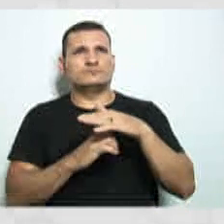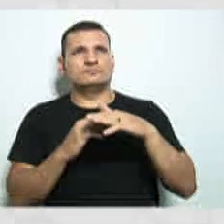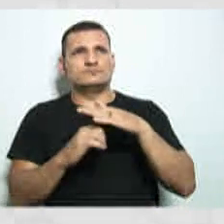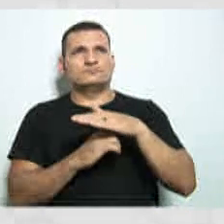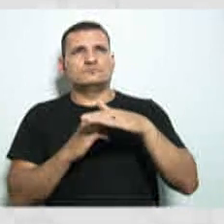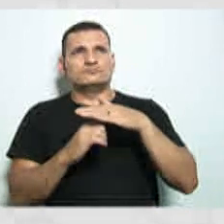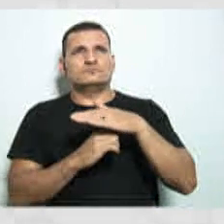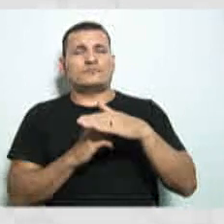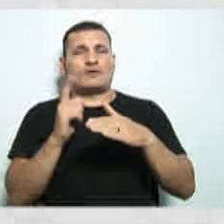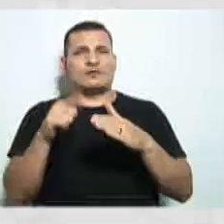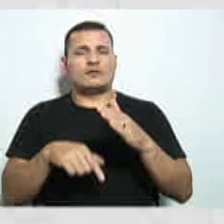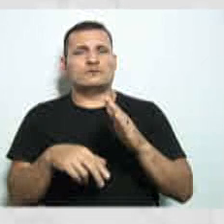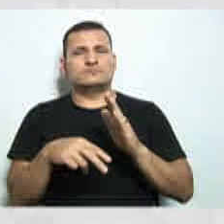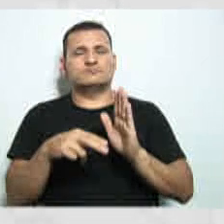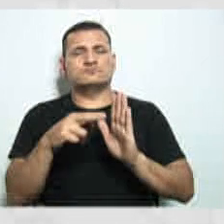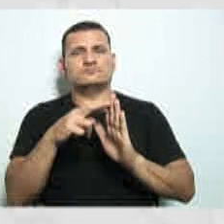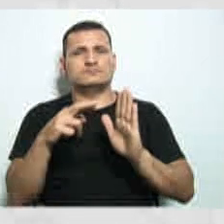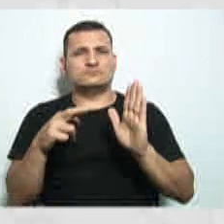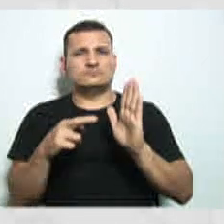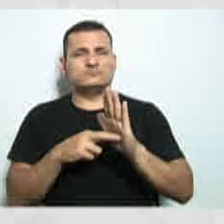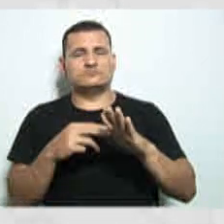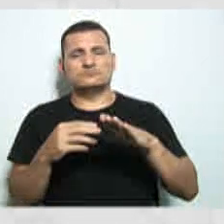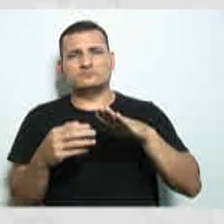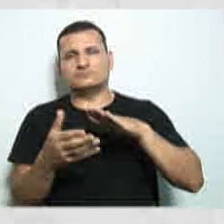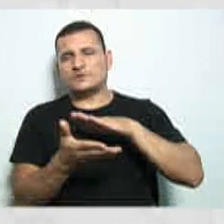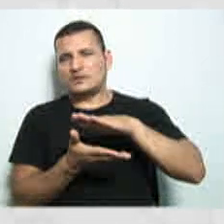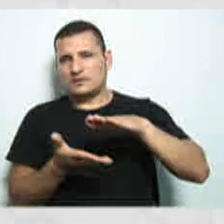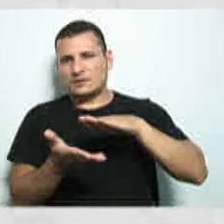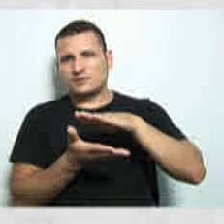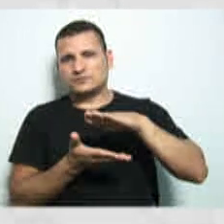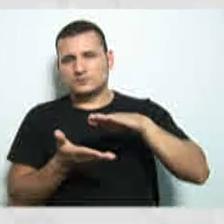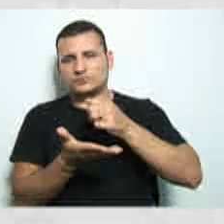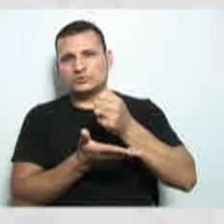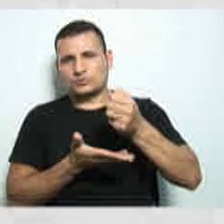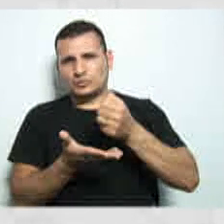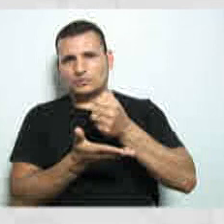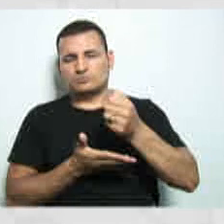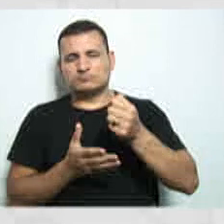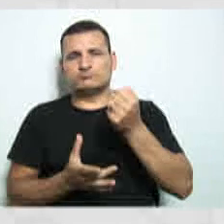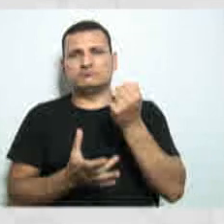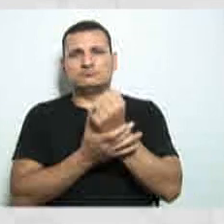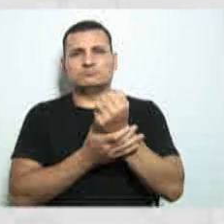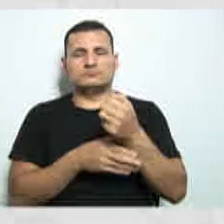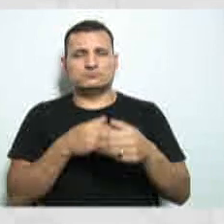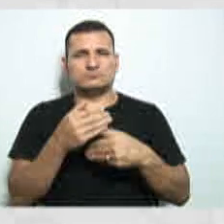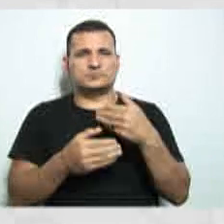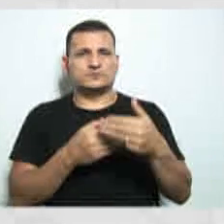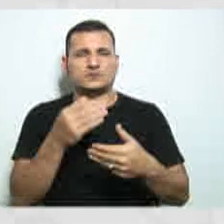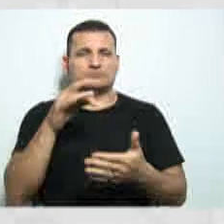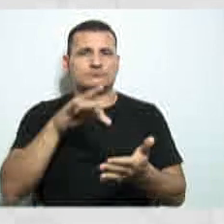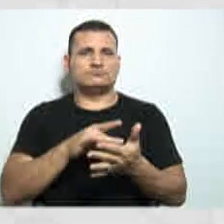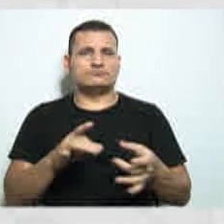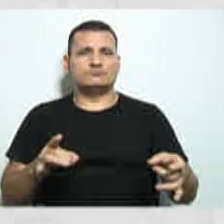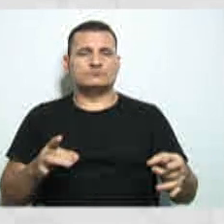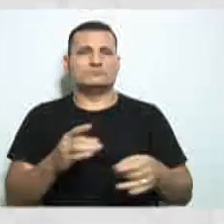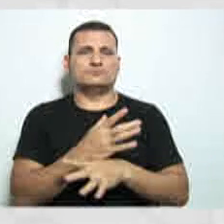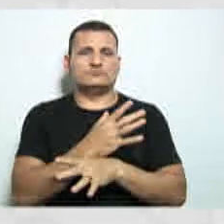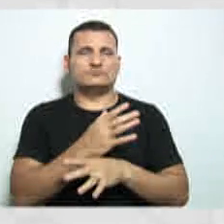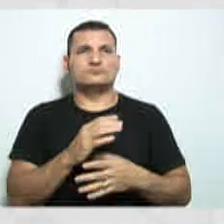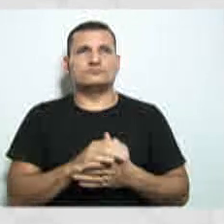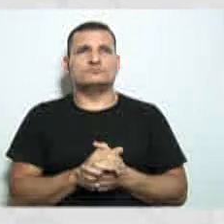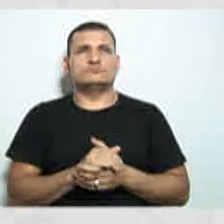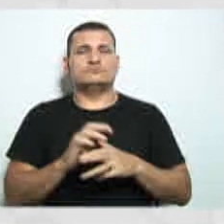são requisitos fundamentais para a consolidação desse processo de forma plena, tá? Por esse motivo,